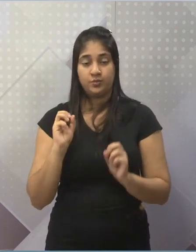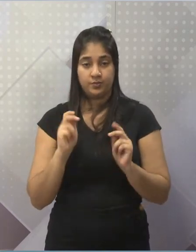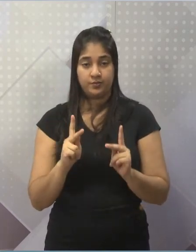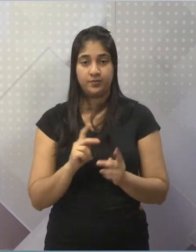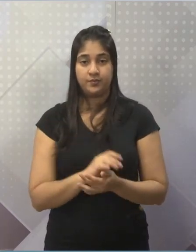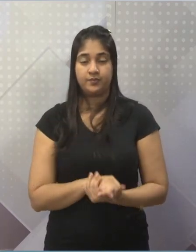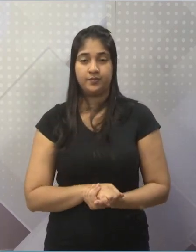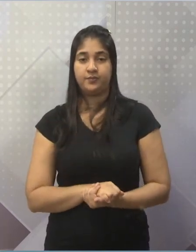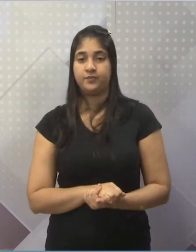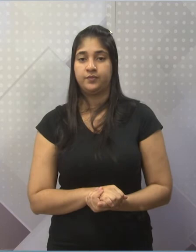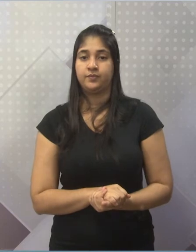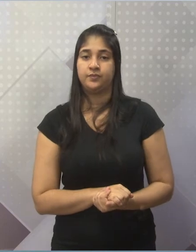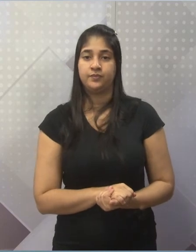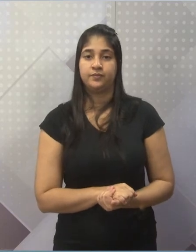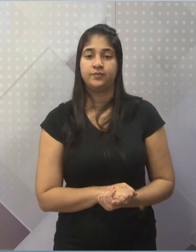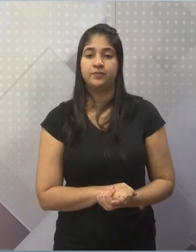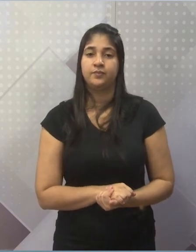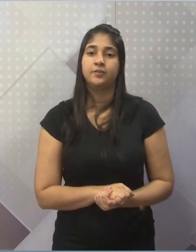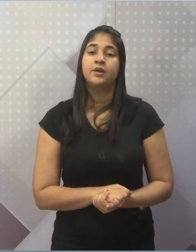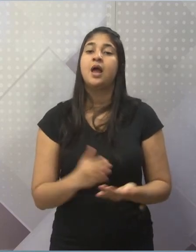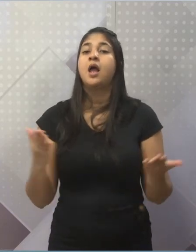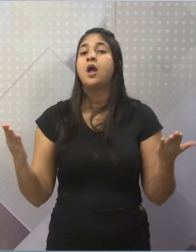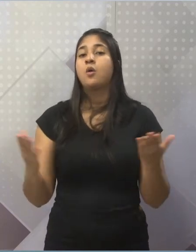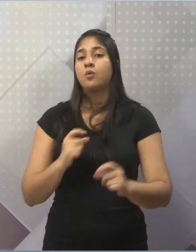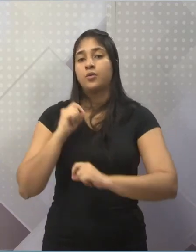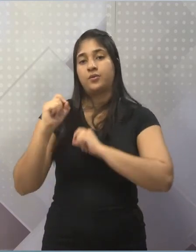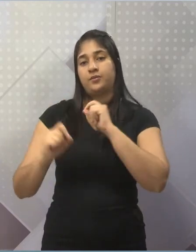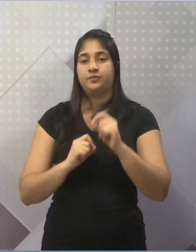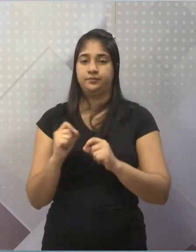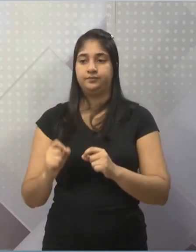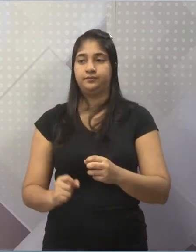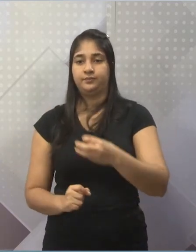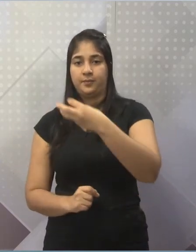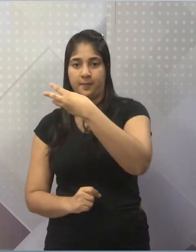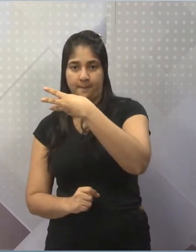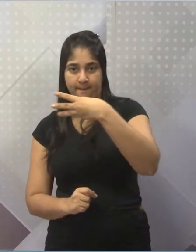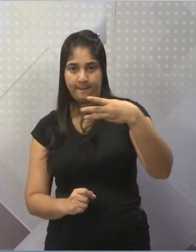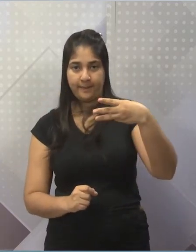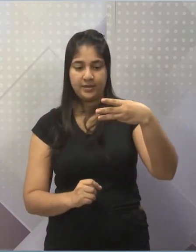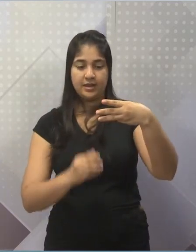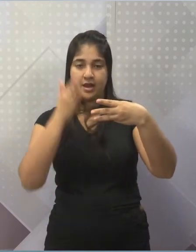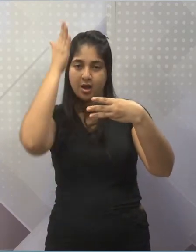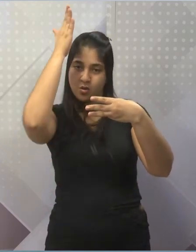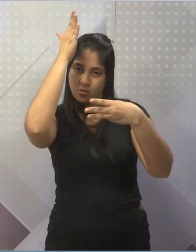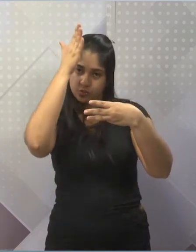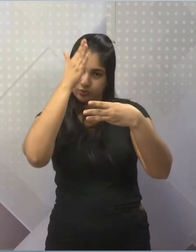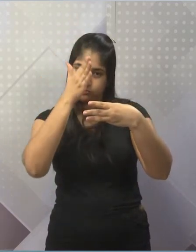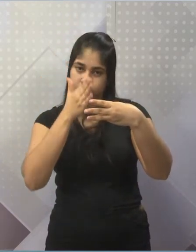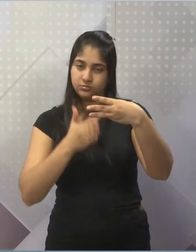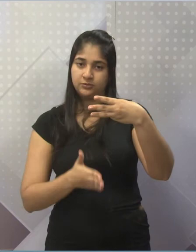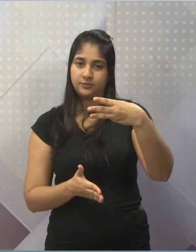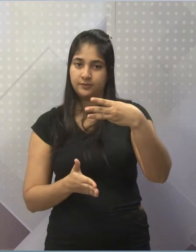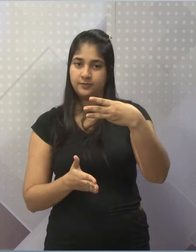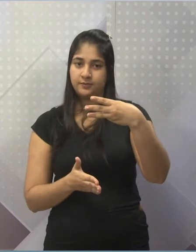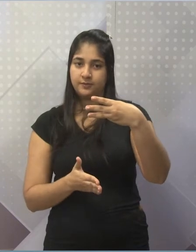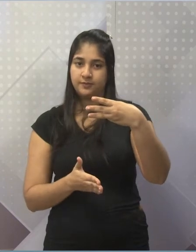delas. Agora, se eu corto esse feixe com uma transversal,